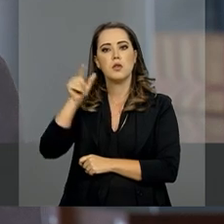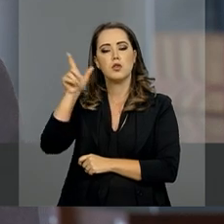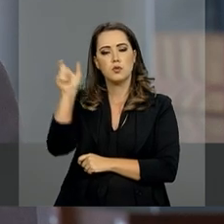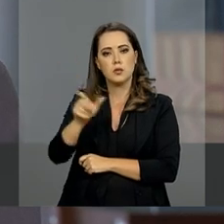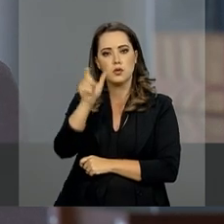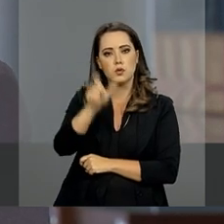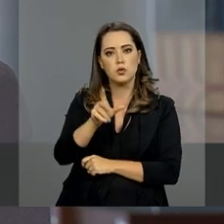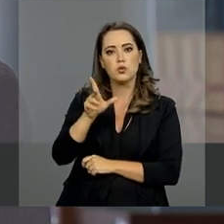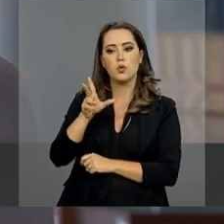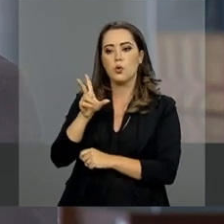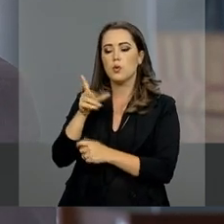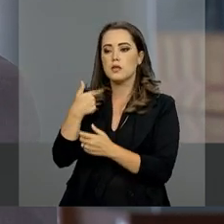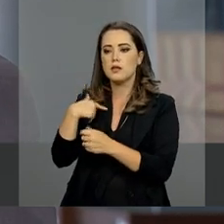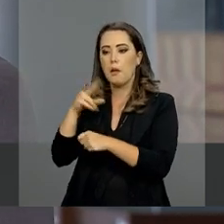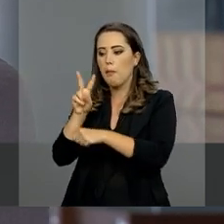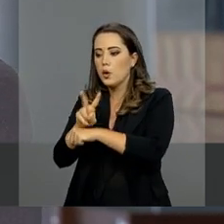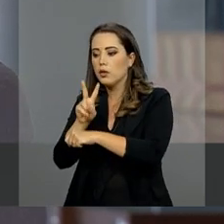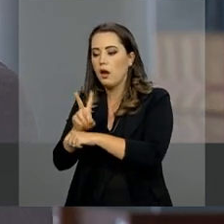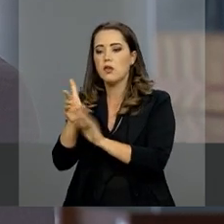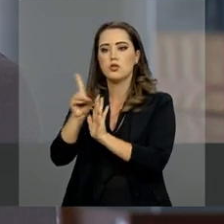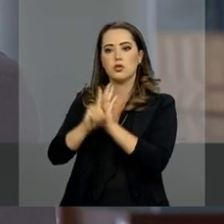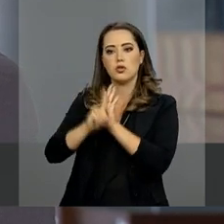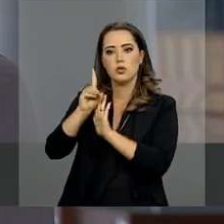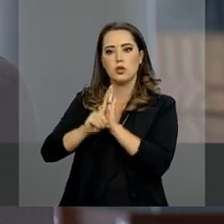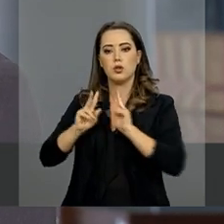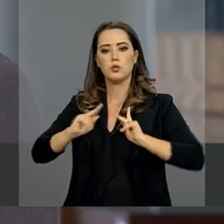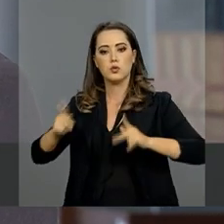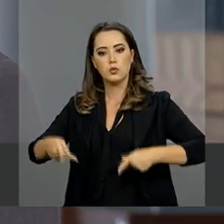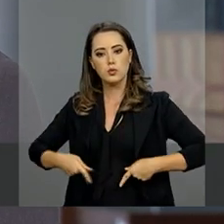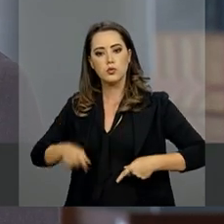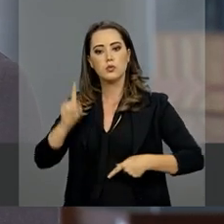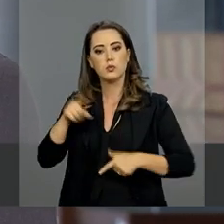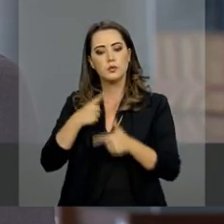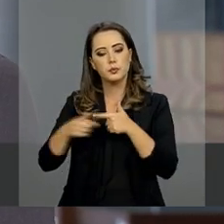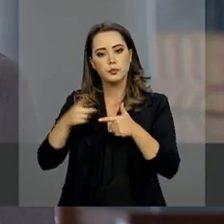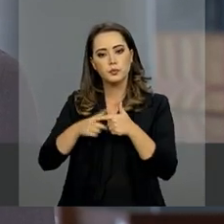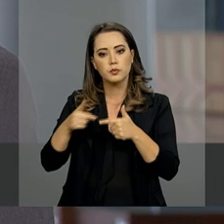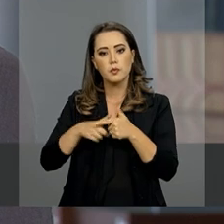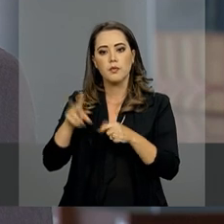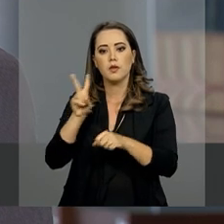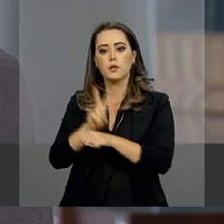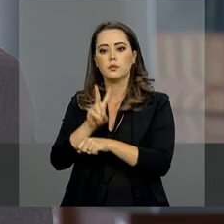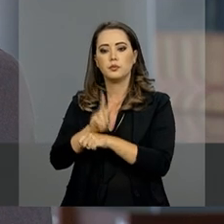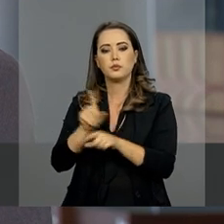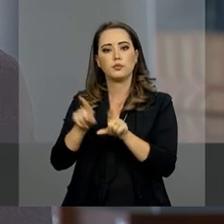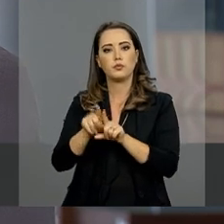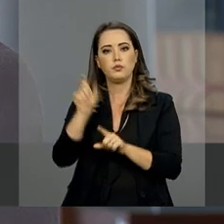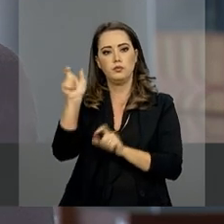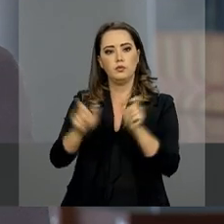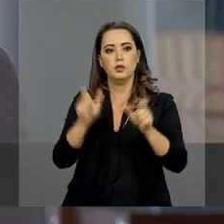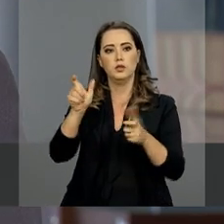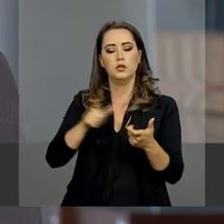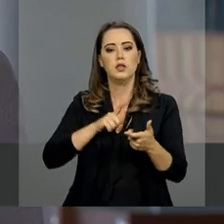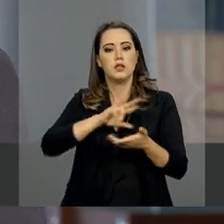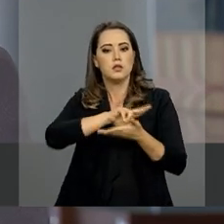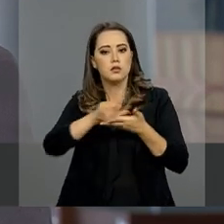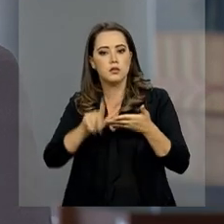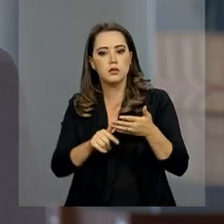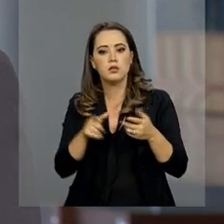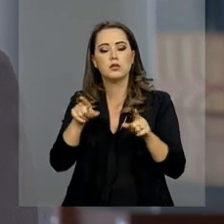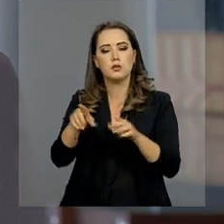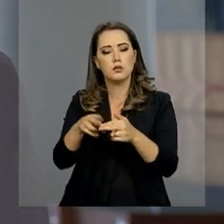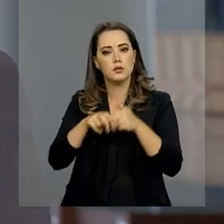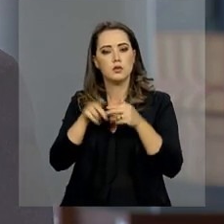defensores de direitos humanos e que se encontram ameaçadas por essa atuação na defesa ele tem requisitos o